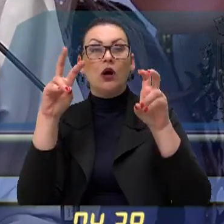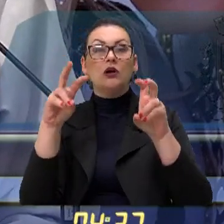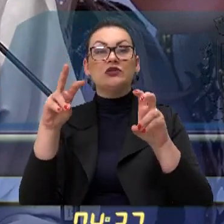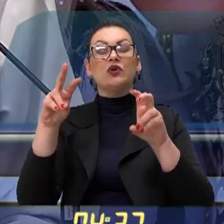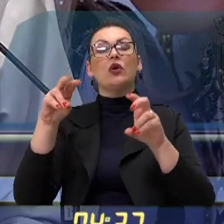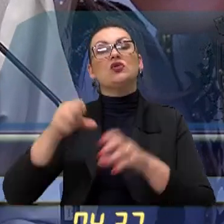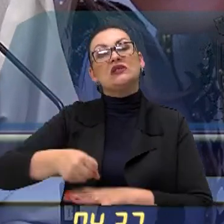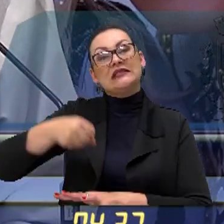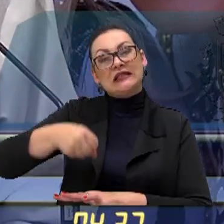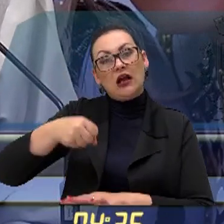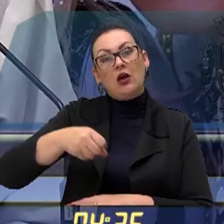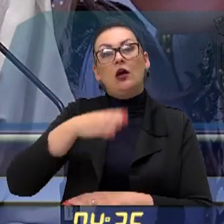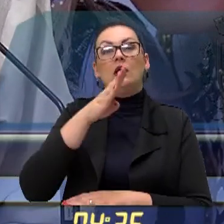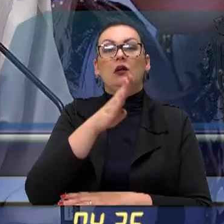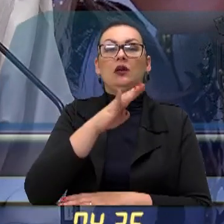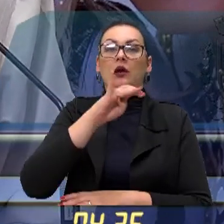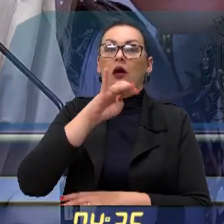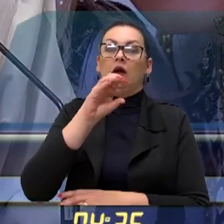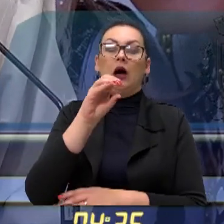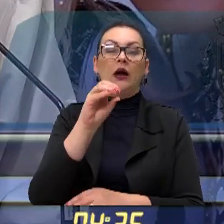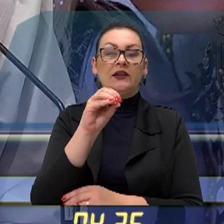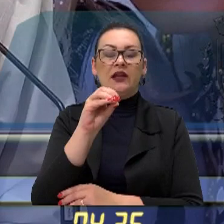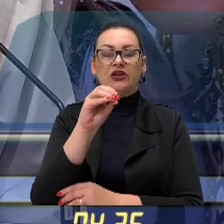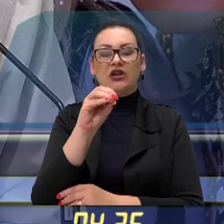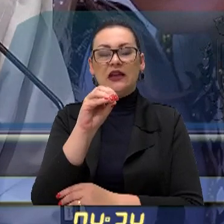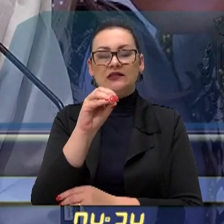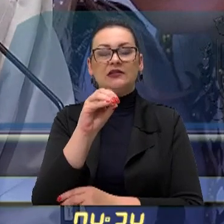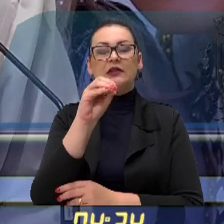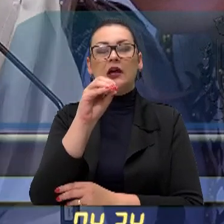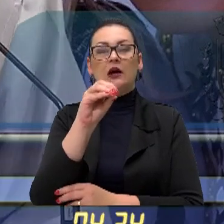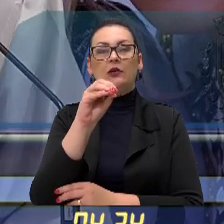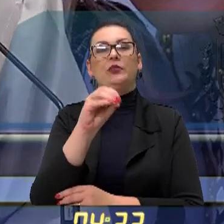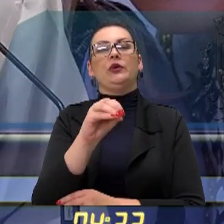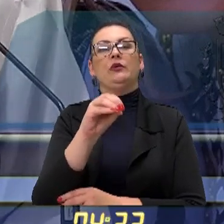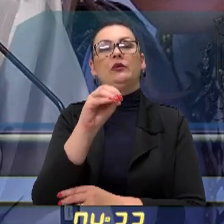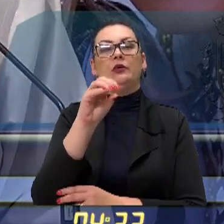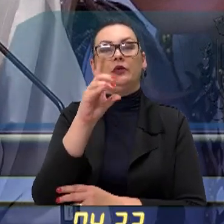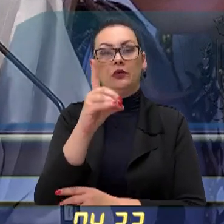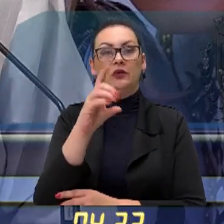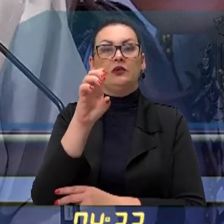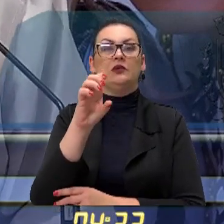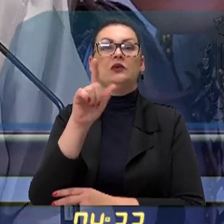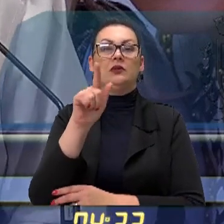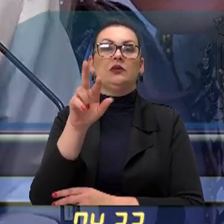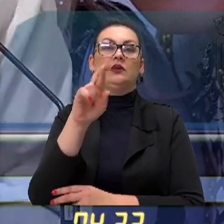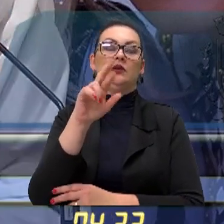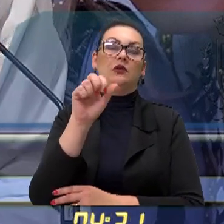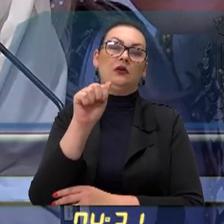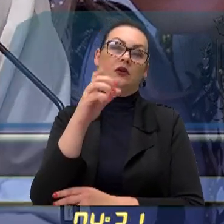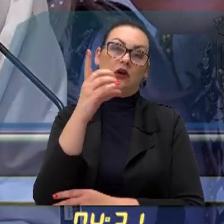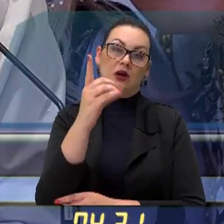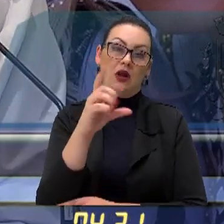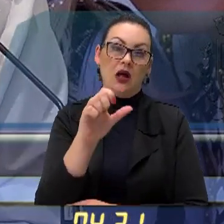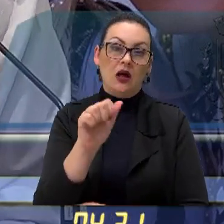sacolas biodegradáveis. E também a apresentação do projeto Lixo Zero